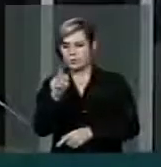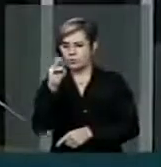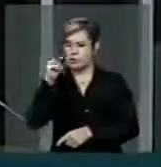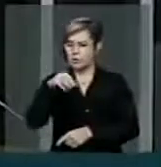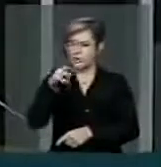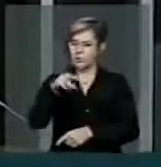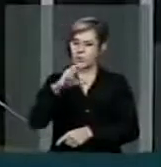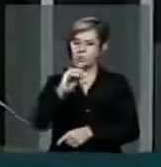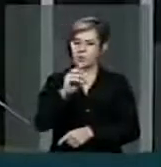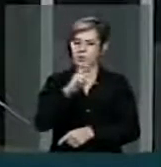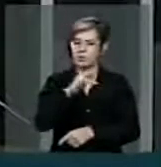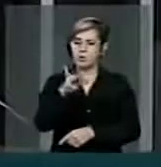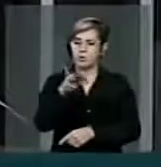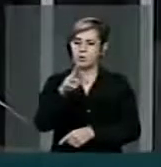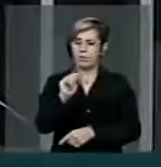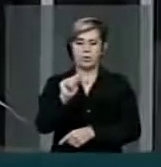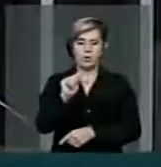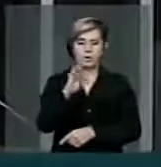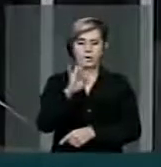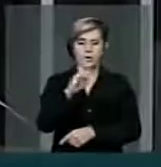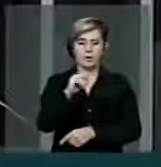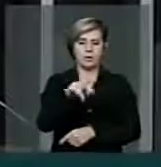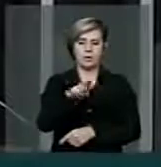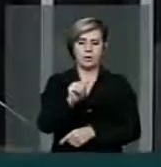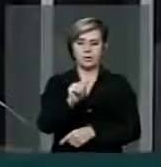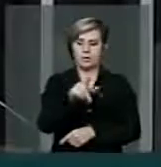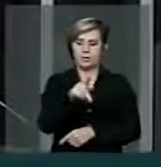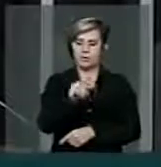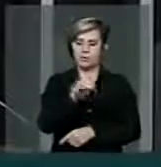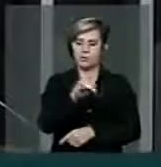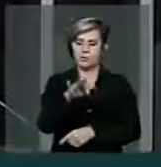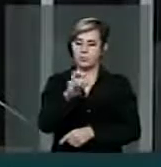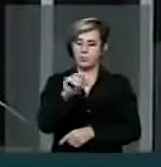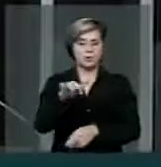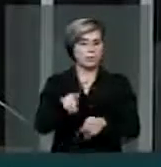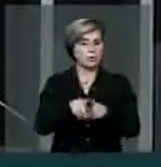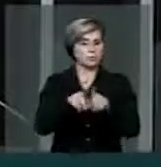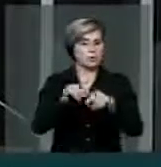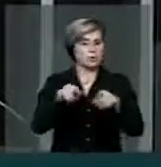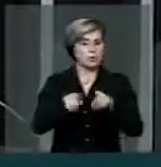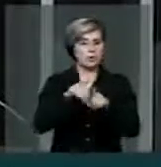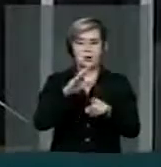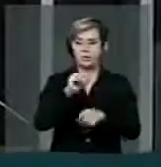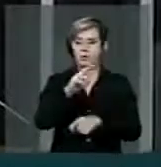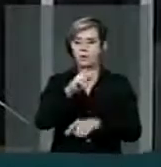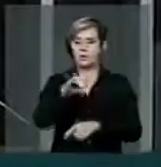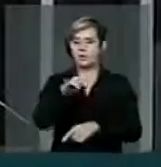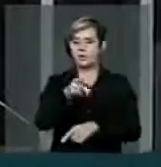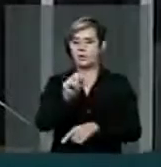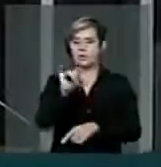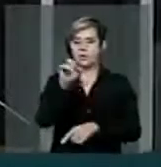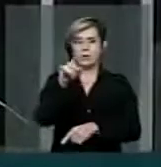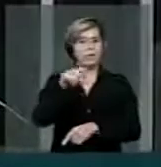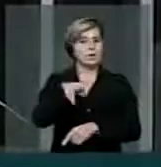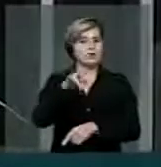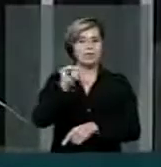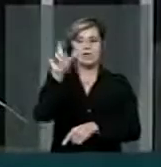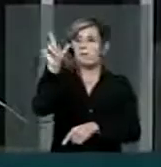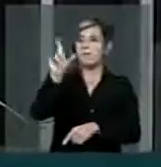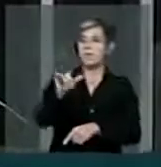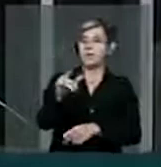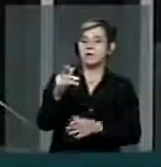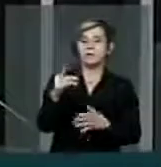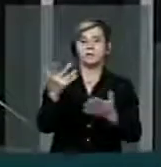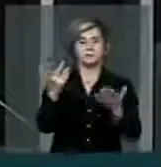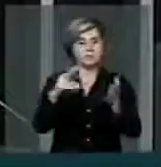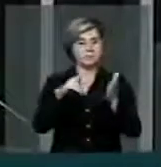correia transportadoras, enquanto Carajás, em Paraupebas, Pará, não passará de 130 quilômetros de correias. Isso significa